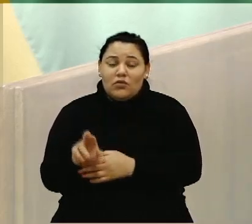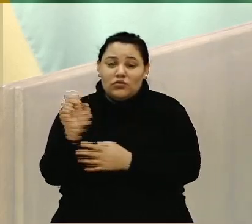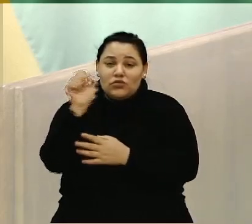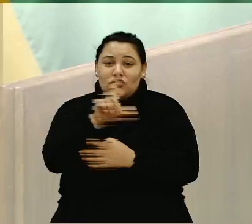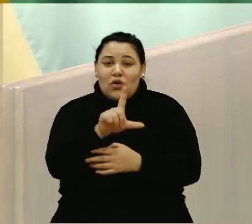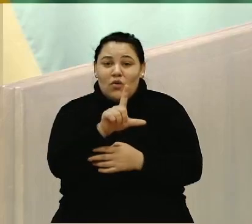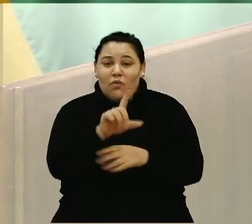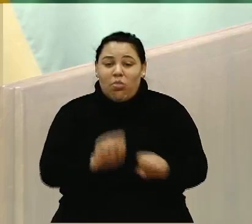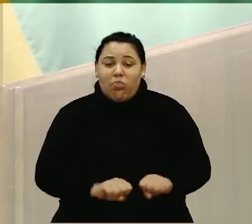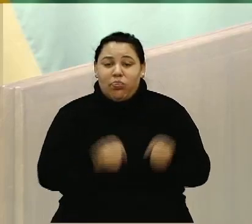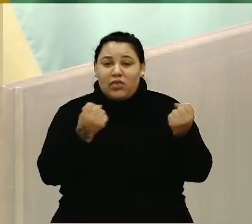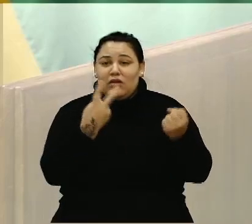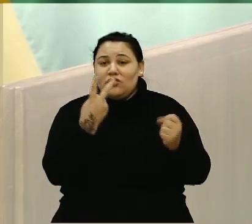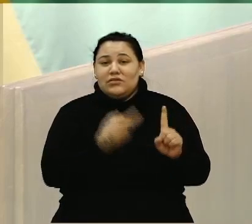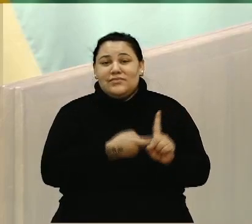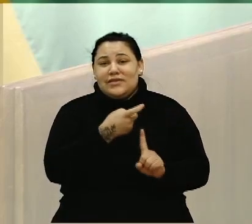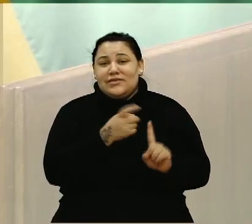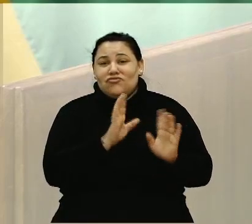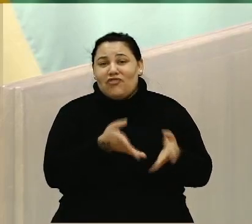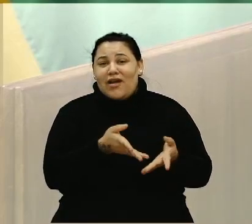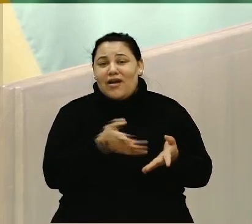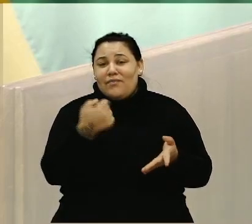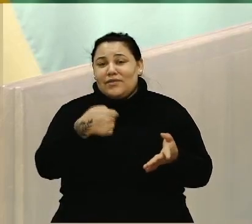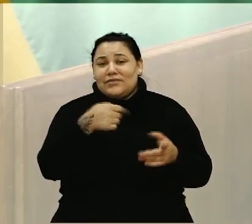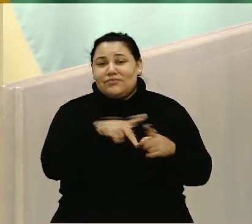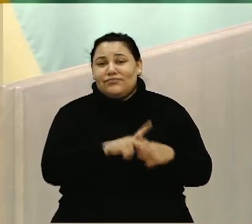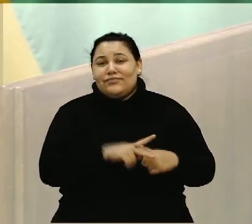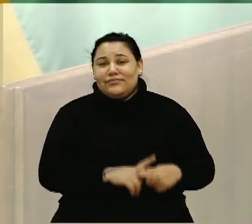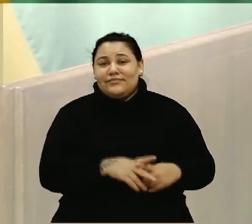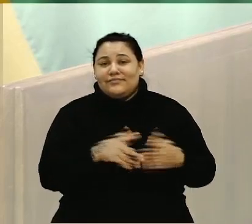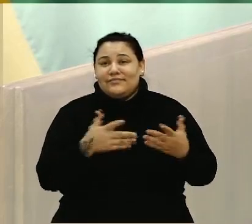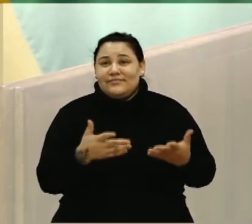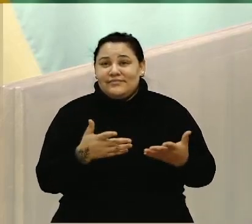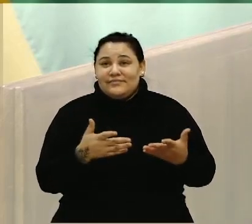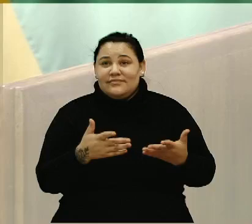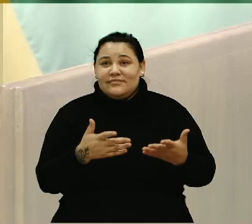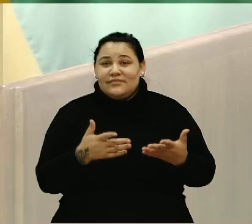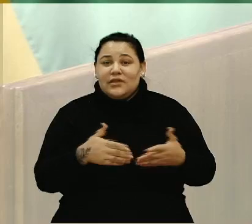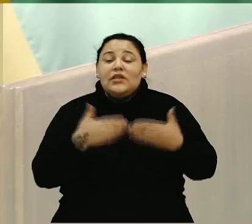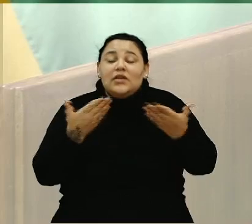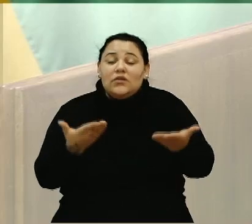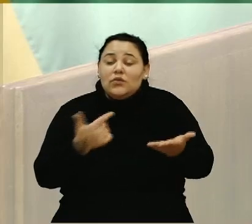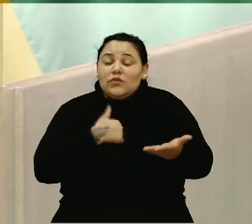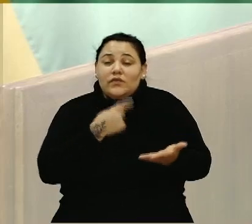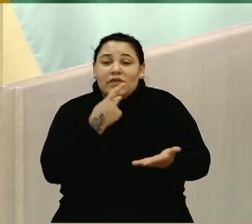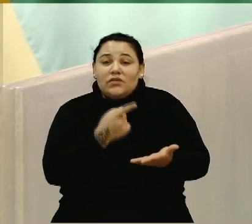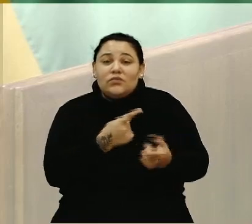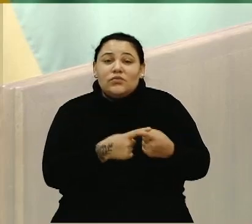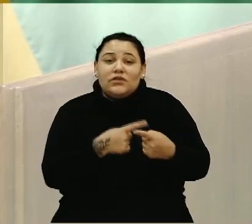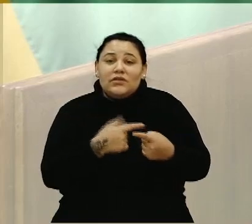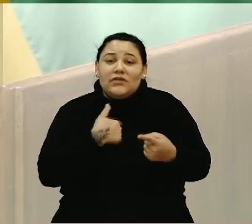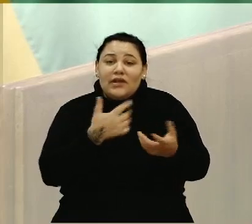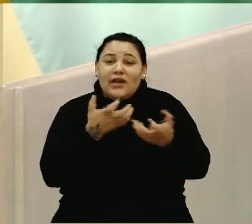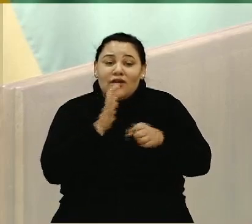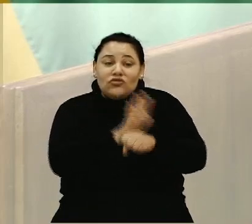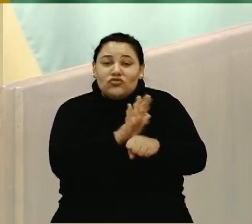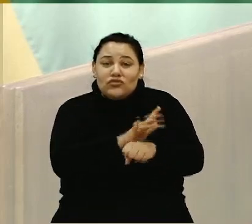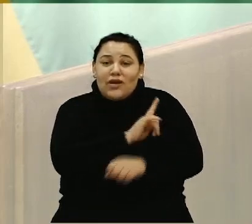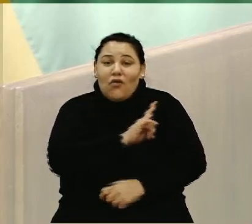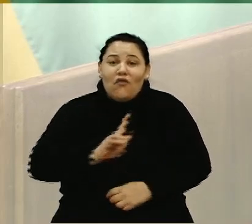há 2 meses. É quando... Então eu estou falando isso para ajudar o governo,